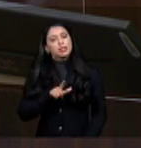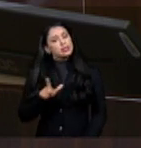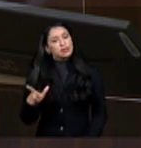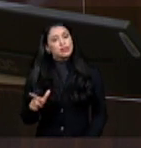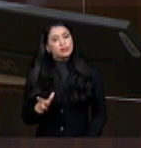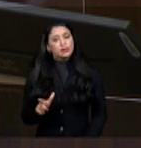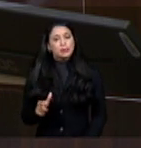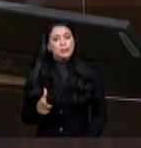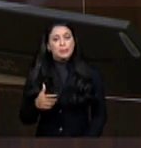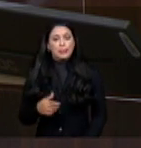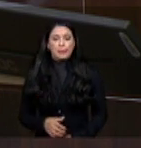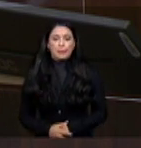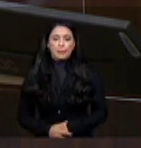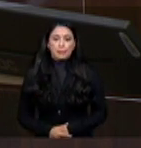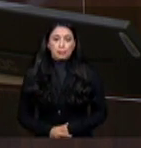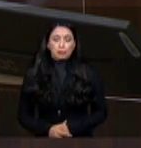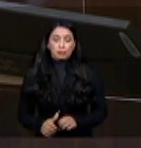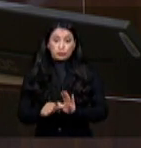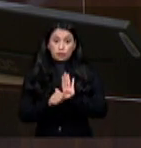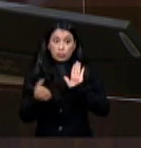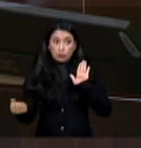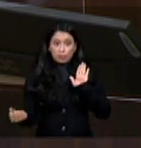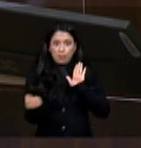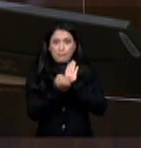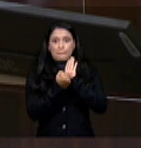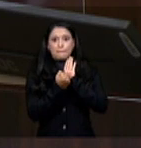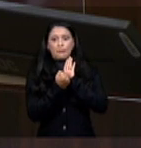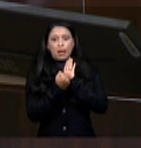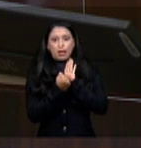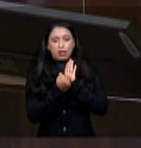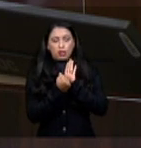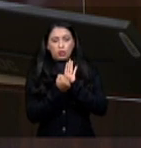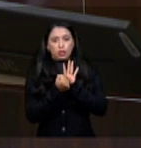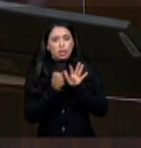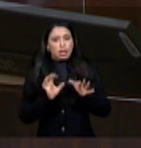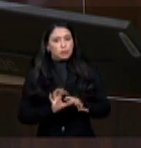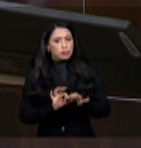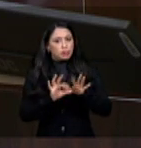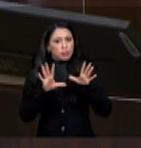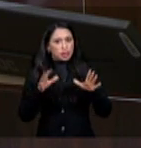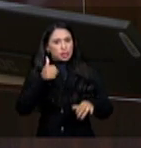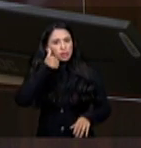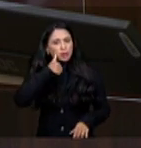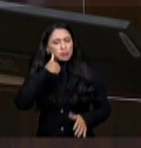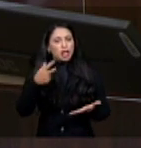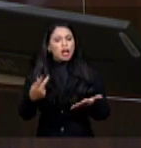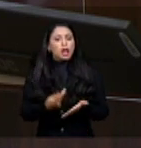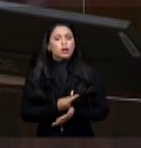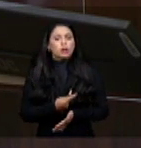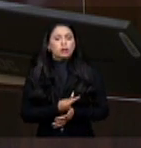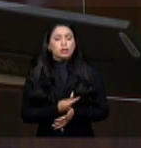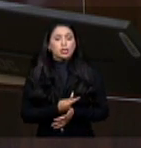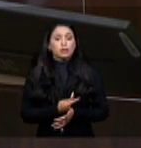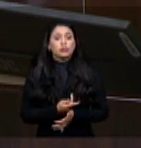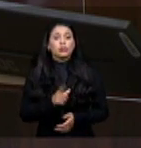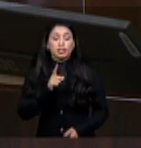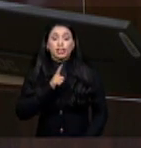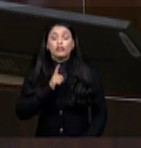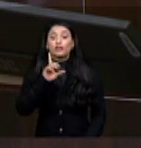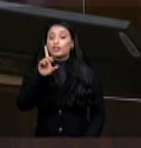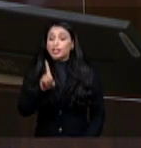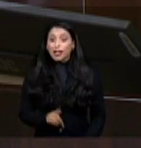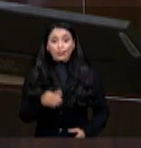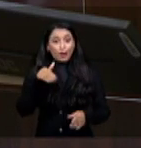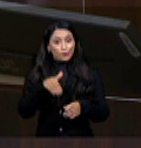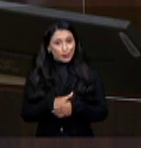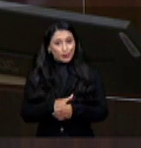nesta ordem e um primeiro Marco né da emancipação feminina portanto ocorreu com obtenção do direito ao